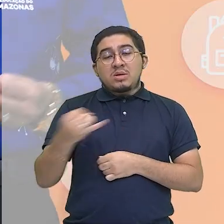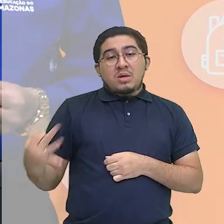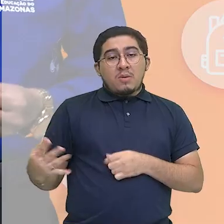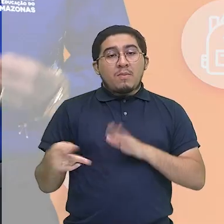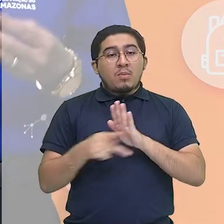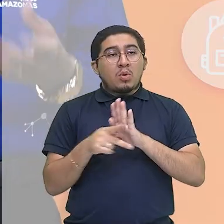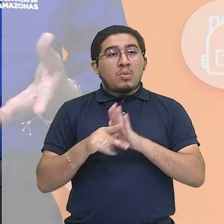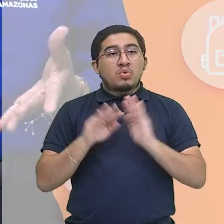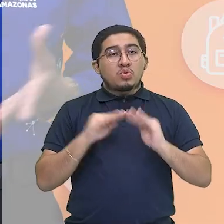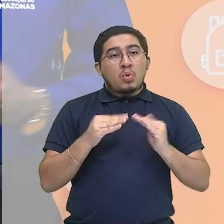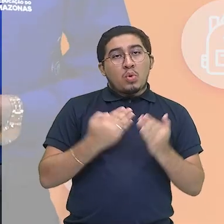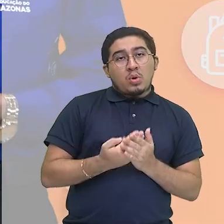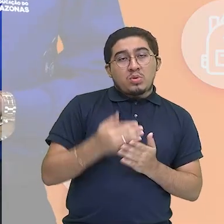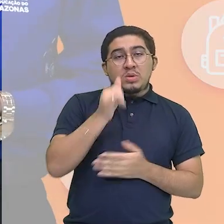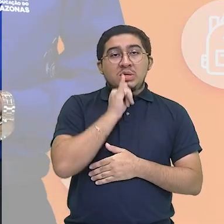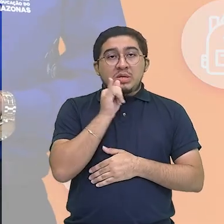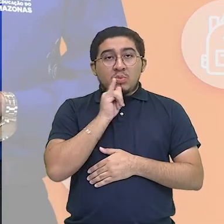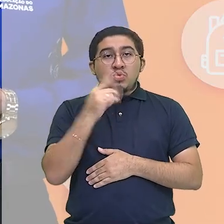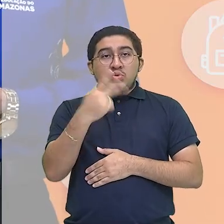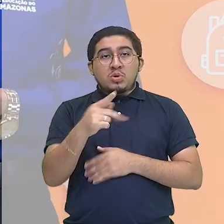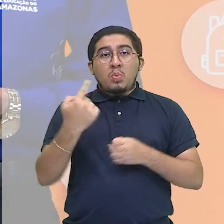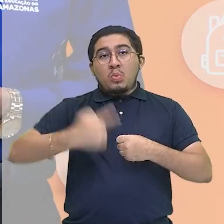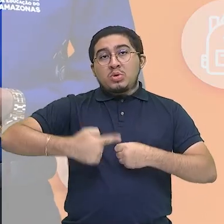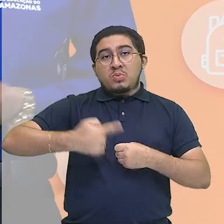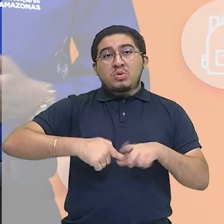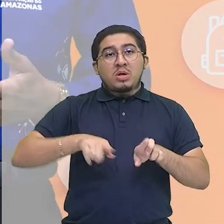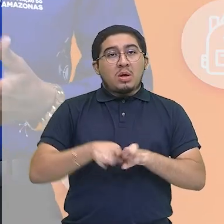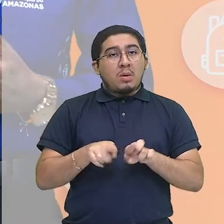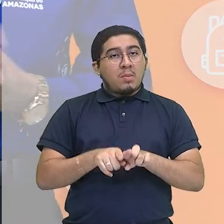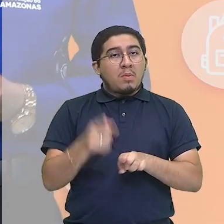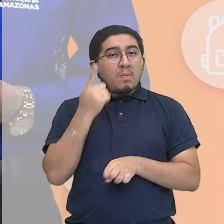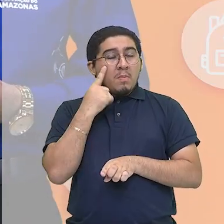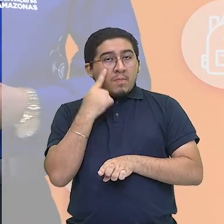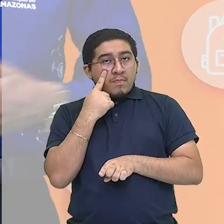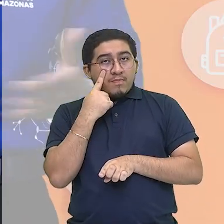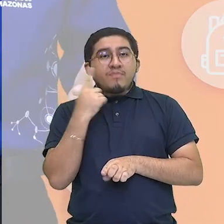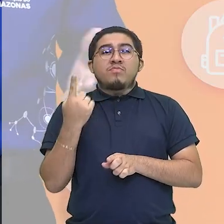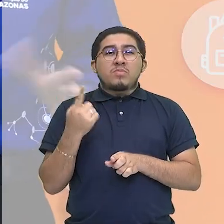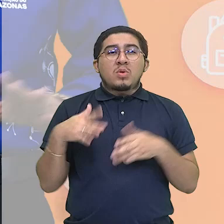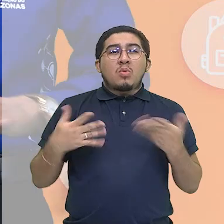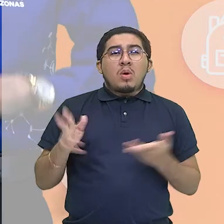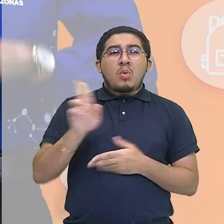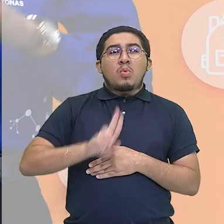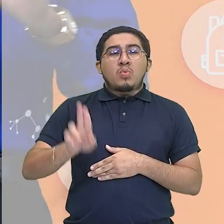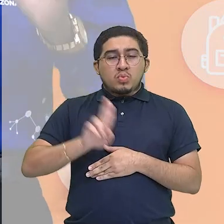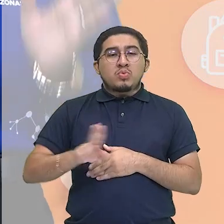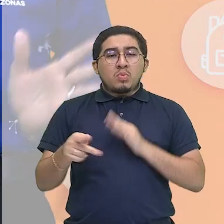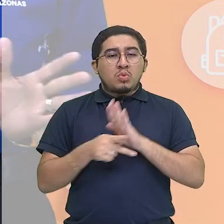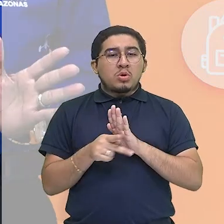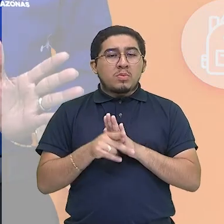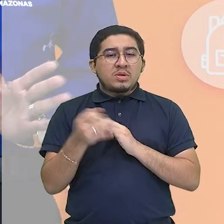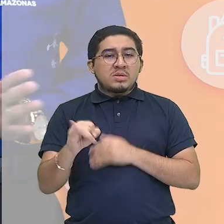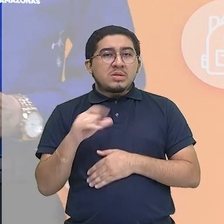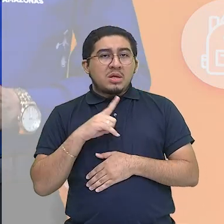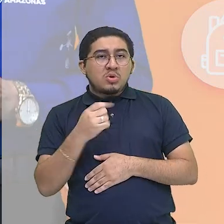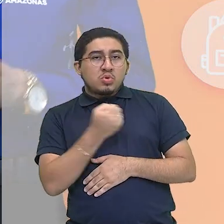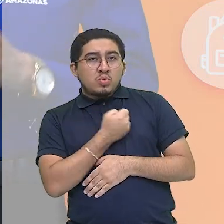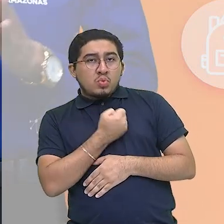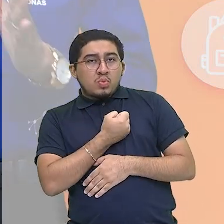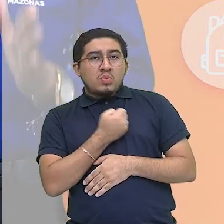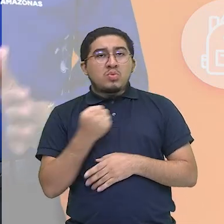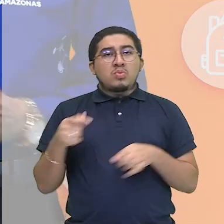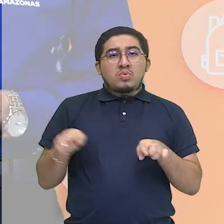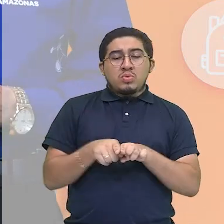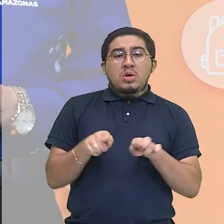nosso exemplo, aí no seu município, ok? E para que servem esses dados? Já que eu tenho números, eu